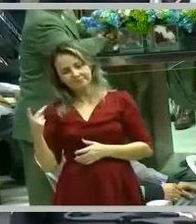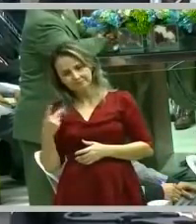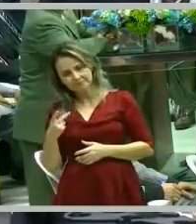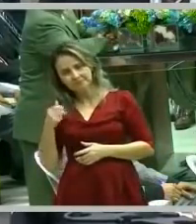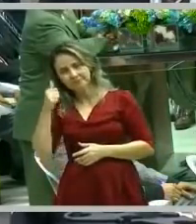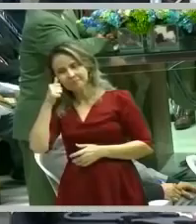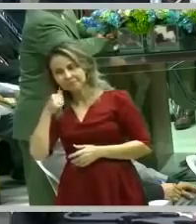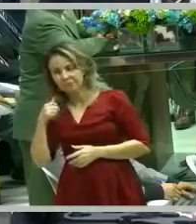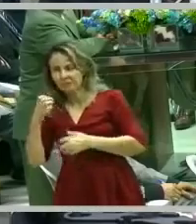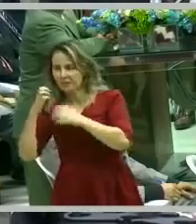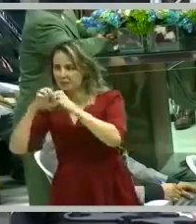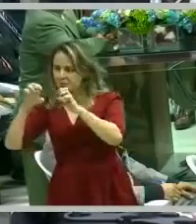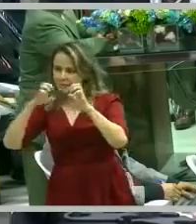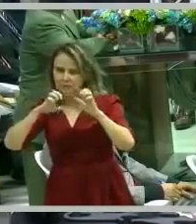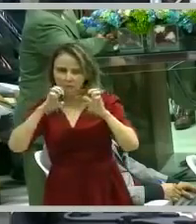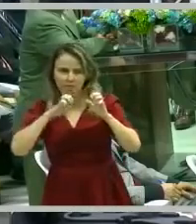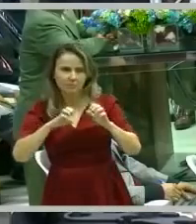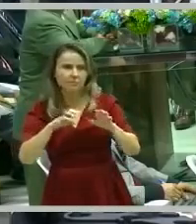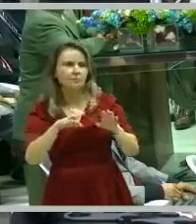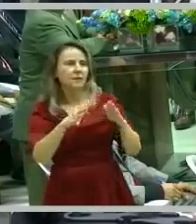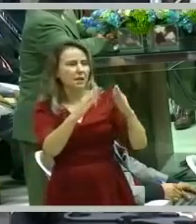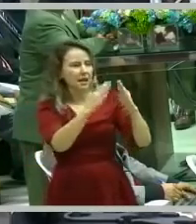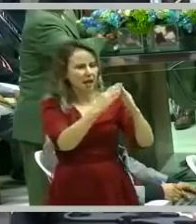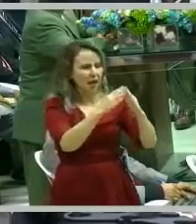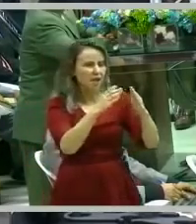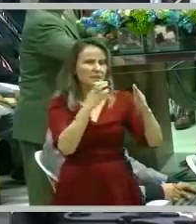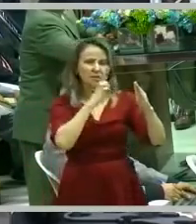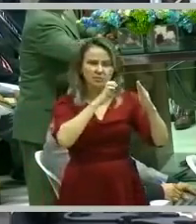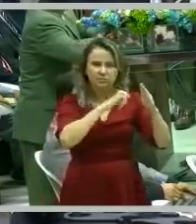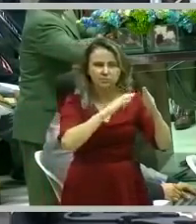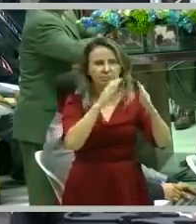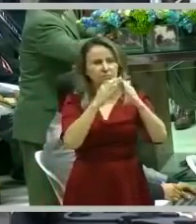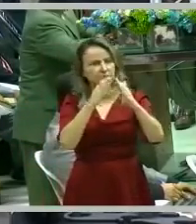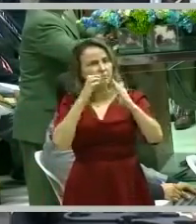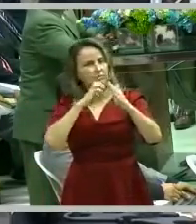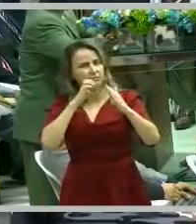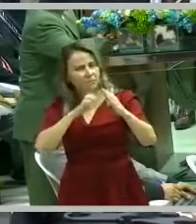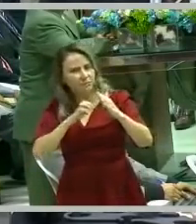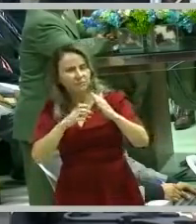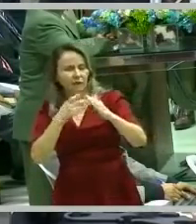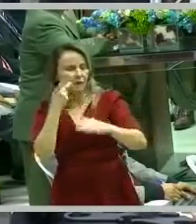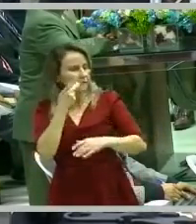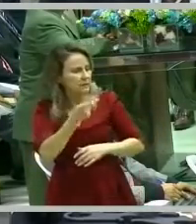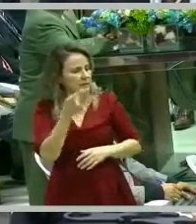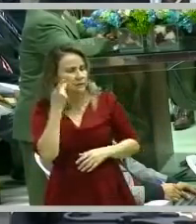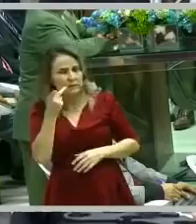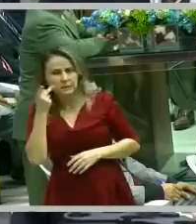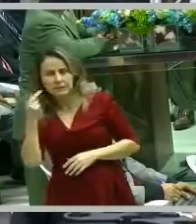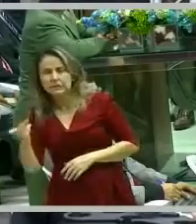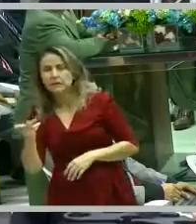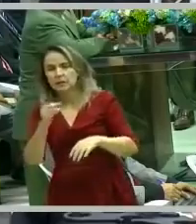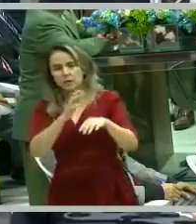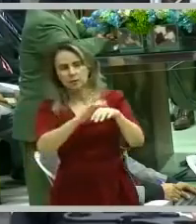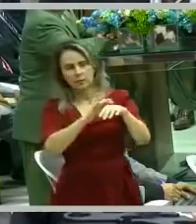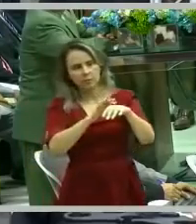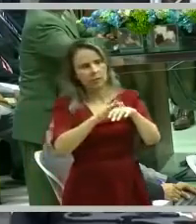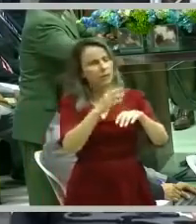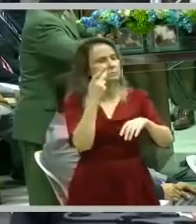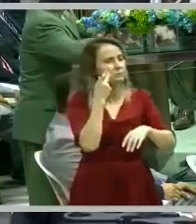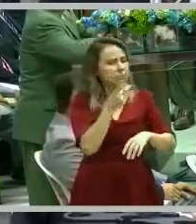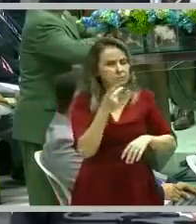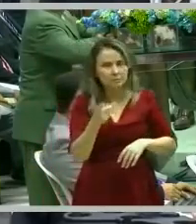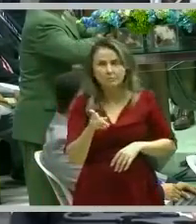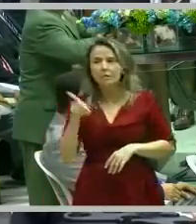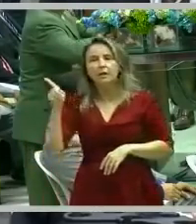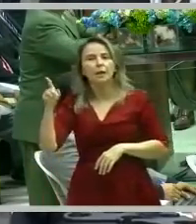evangelizar, glória a Deus, de porta em porta, de casa em casa, visitando os fracos na fé, visitando os enfermos. E ela conhecia o Pinheiro